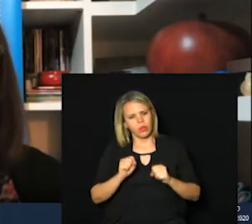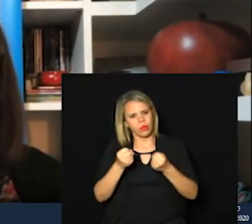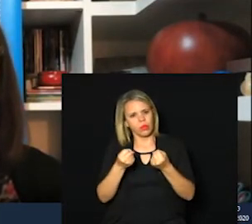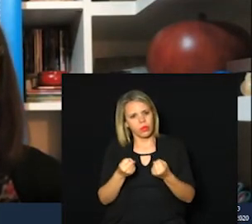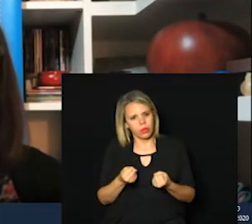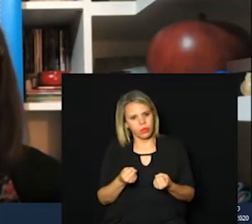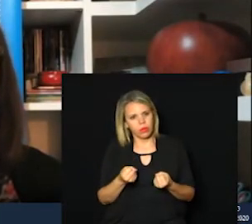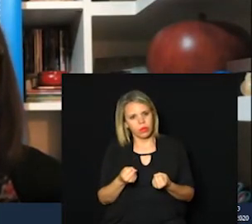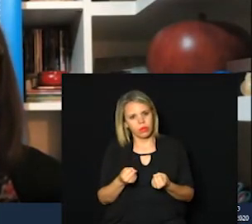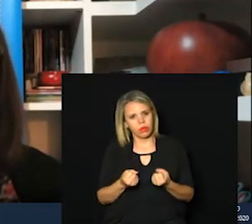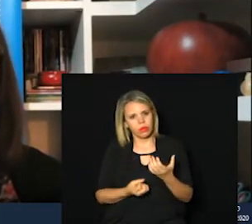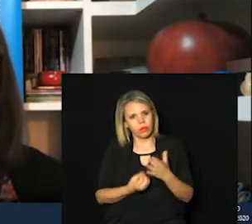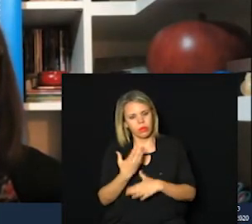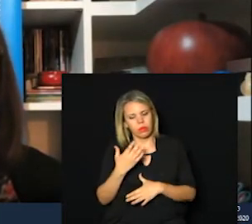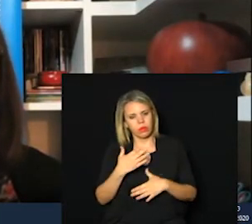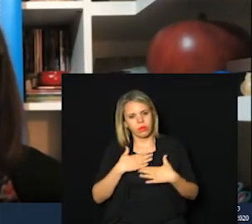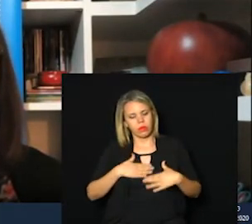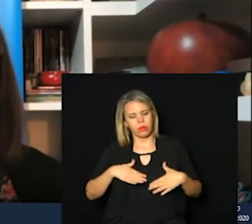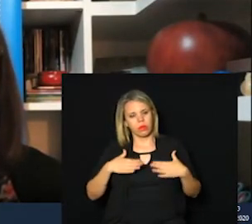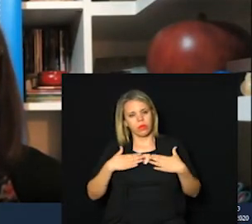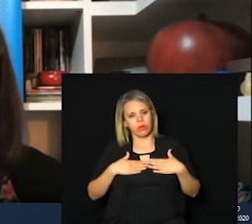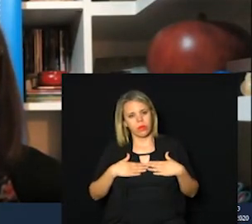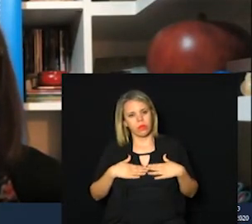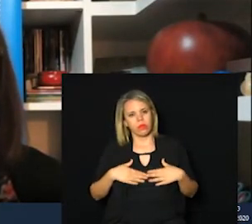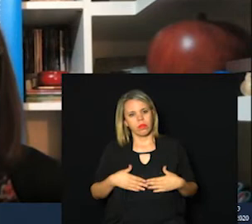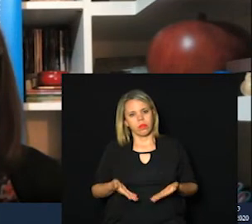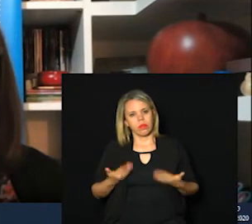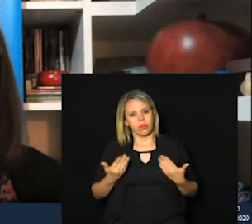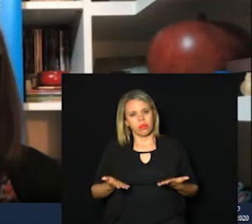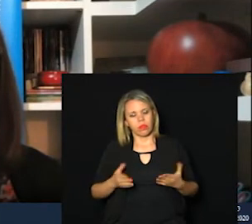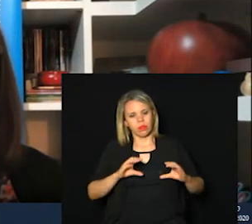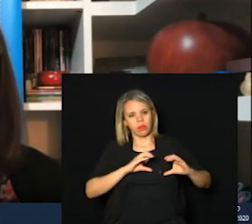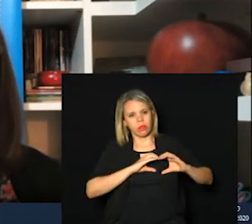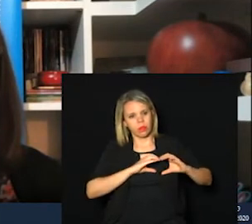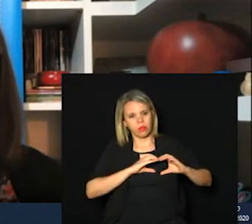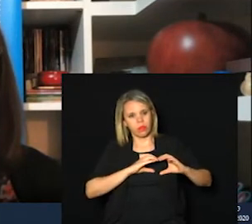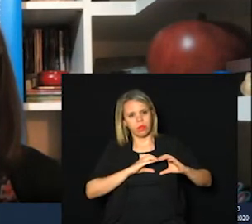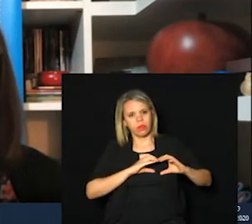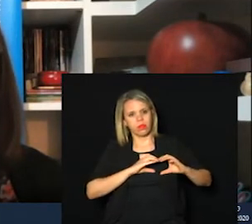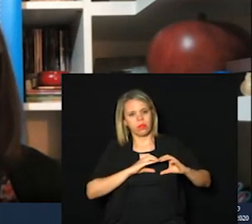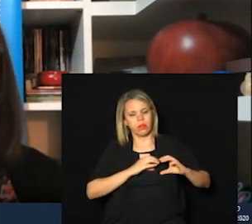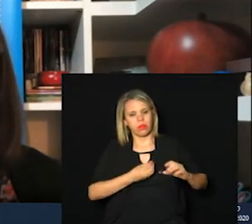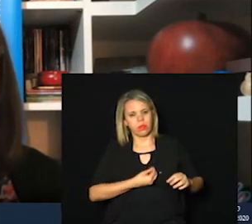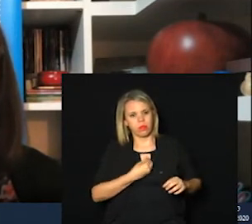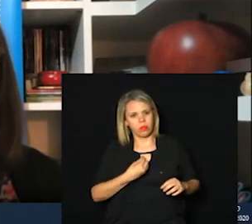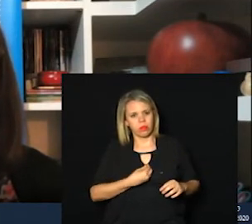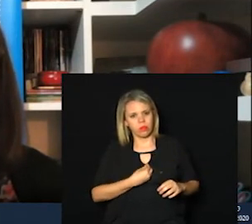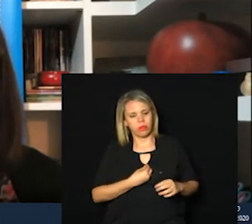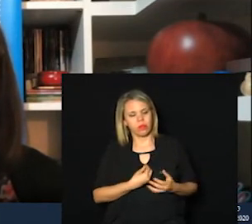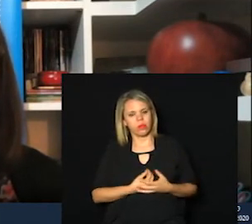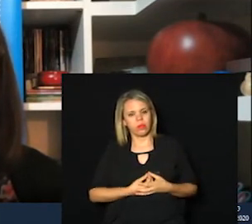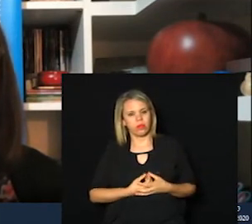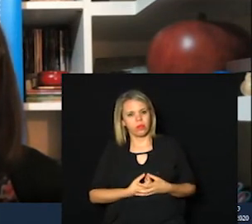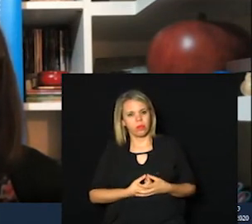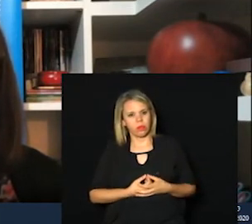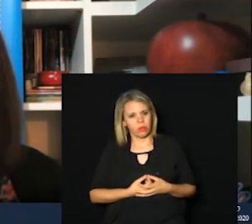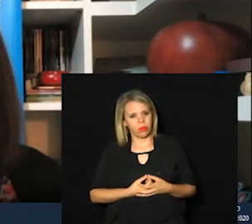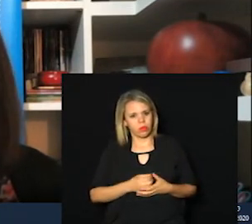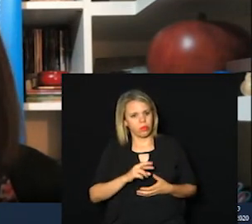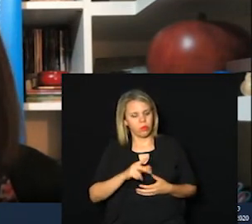que a mansuetude, a serenidade e o amor sejam seus modos de ser e persuadir. E não